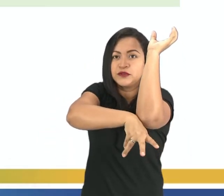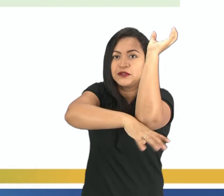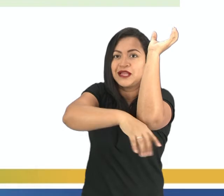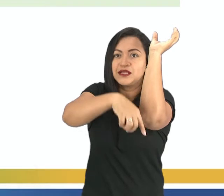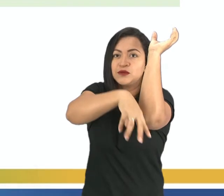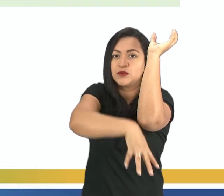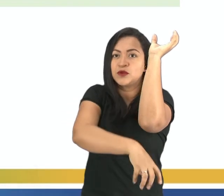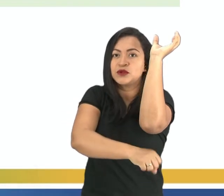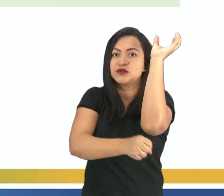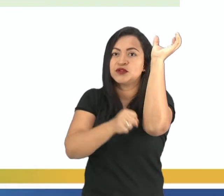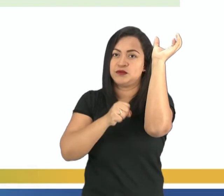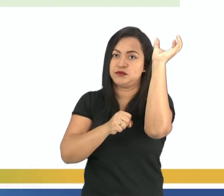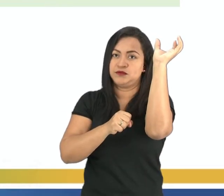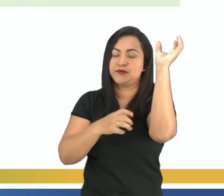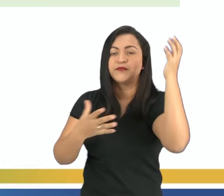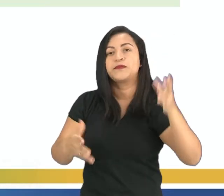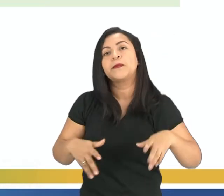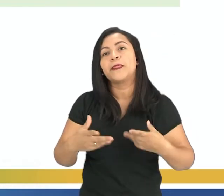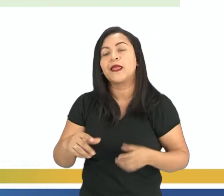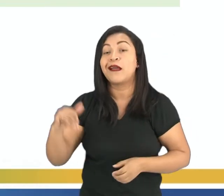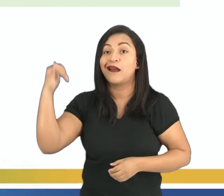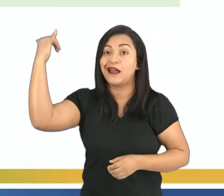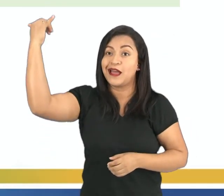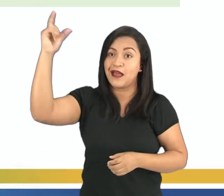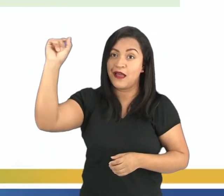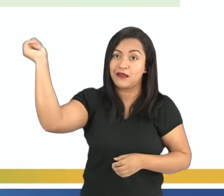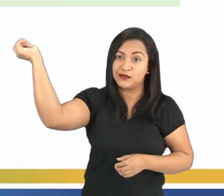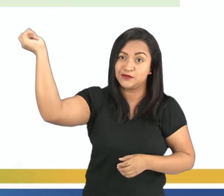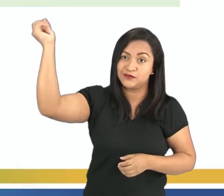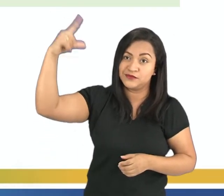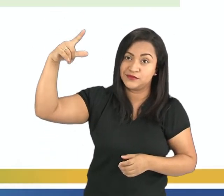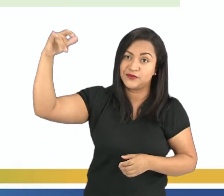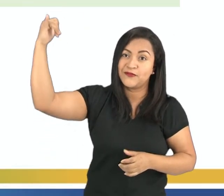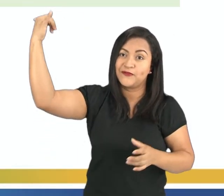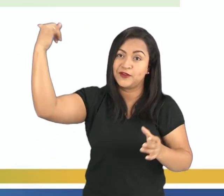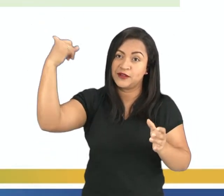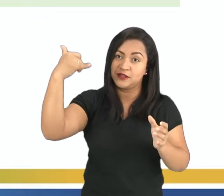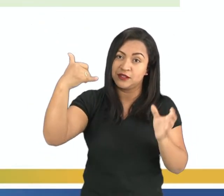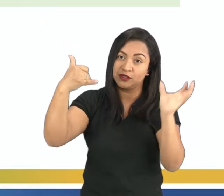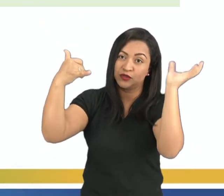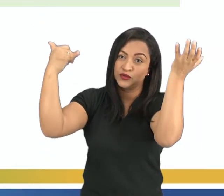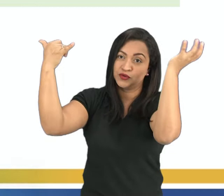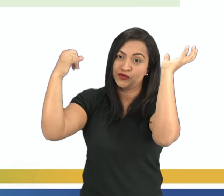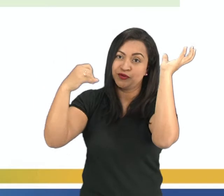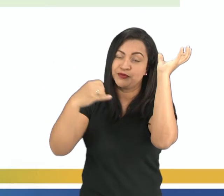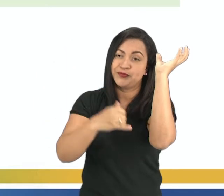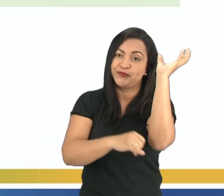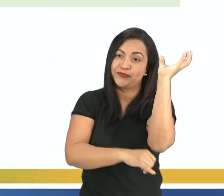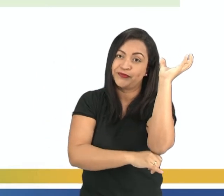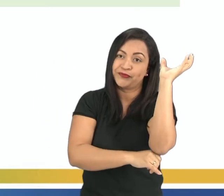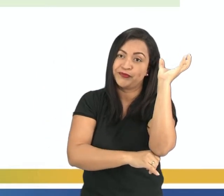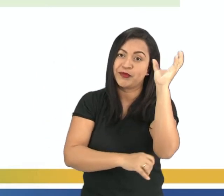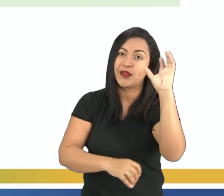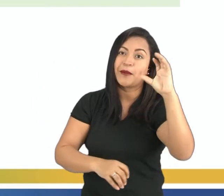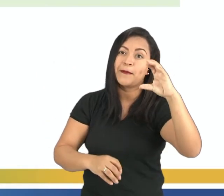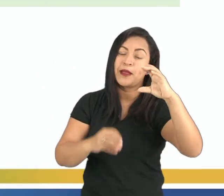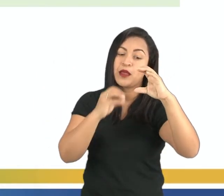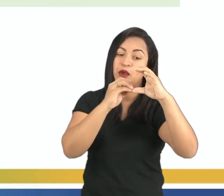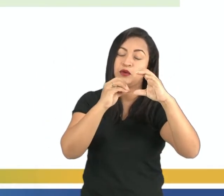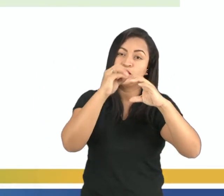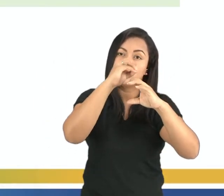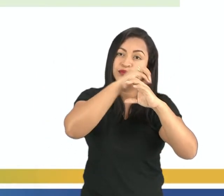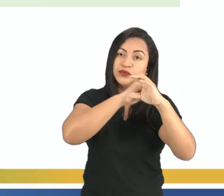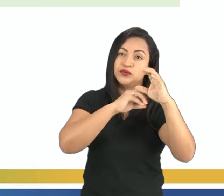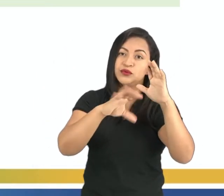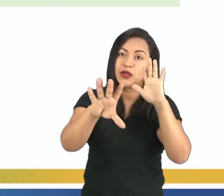absorção. A energia ela vai vir do sol, vai ser captada pela clorofila, vai ocorrer o processo